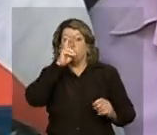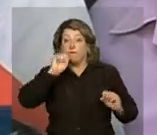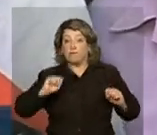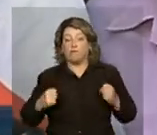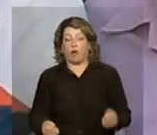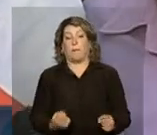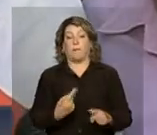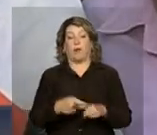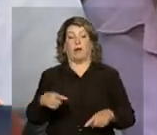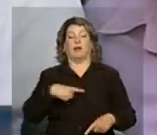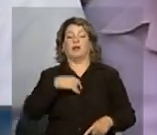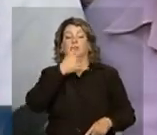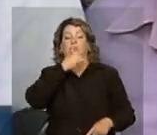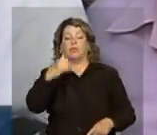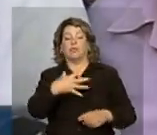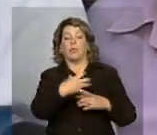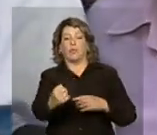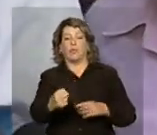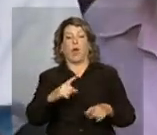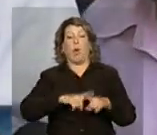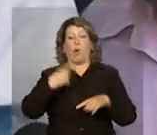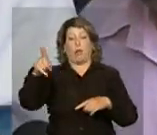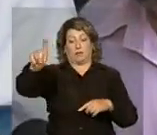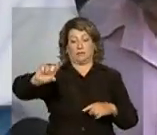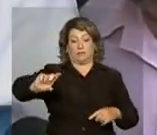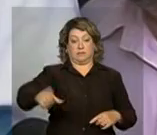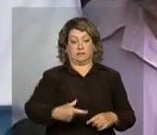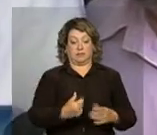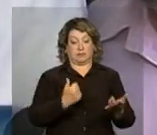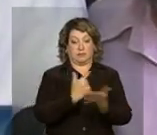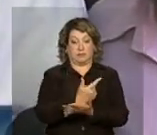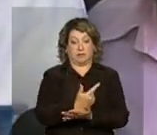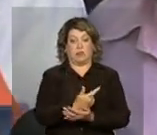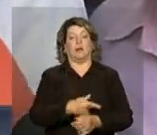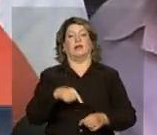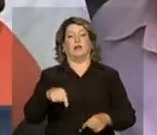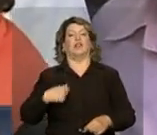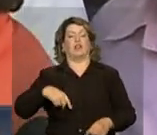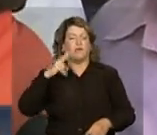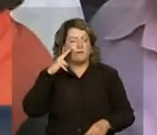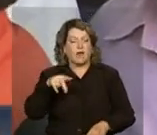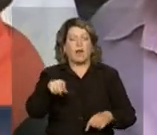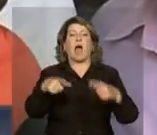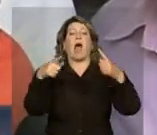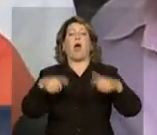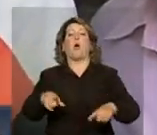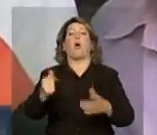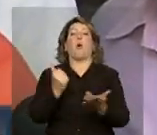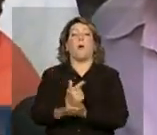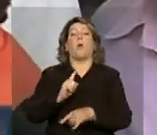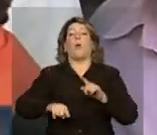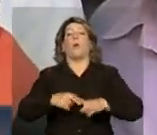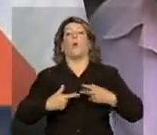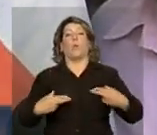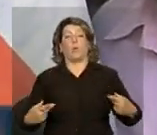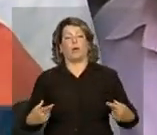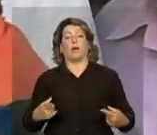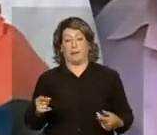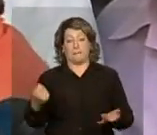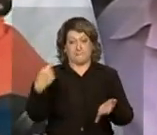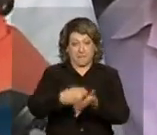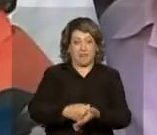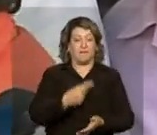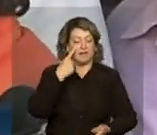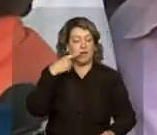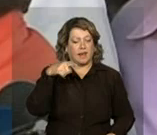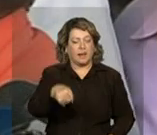forte, porque é eletrônica. A hora que ele comprar, ele comprou nós vimos o que ele comprou. Ele pagou, nós